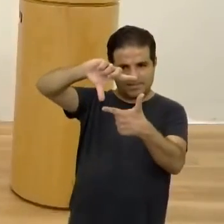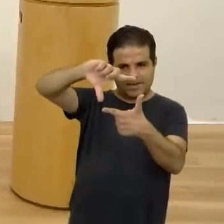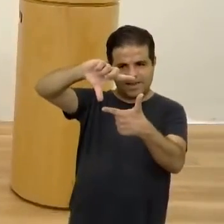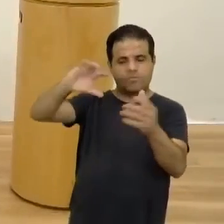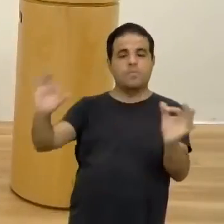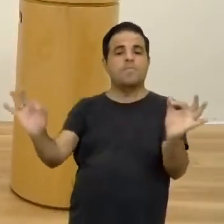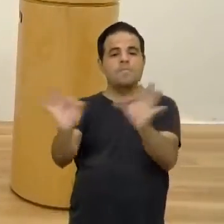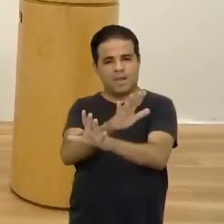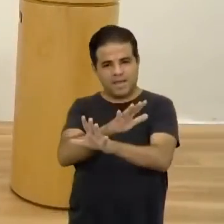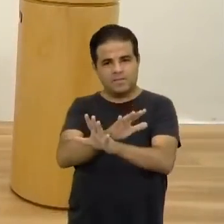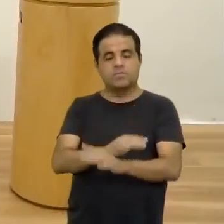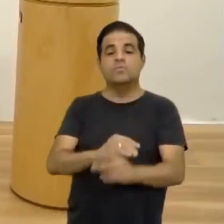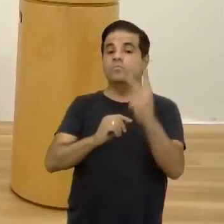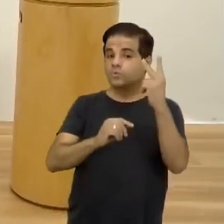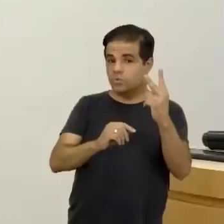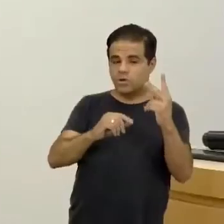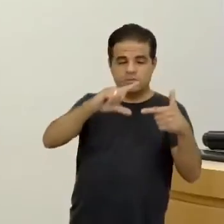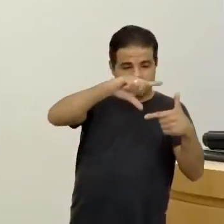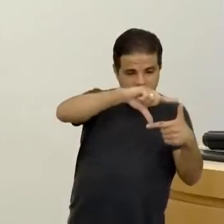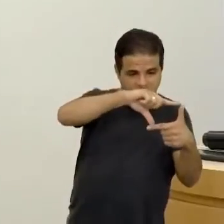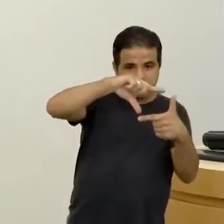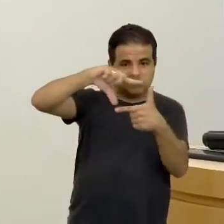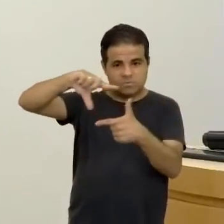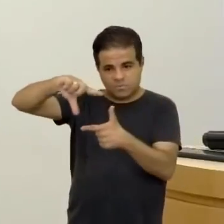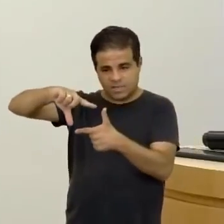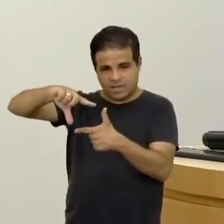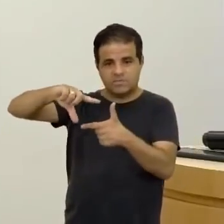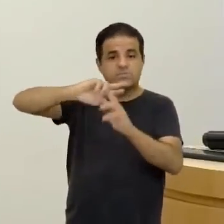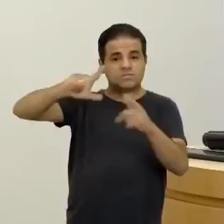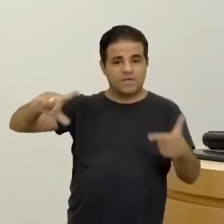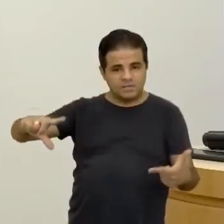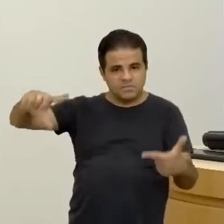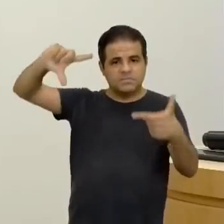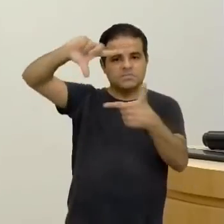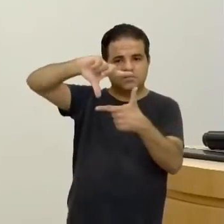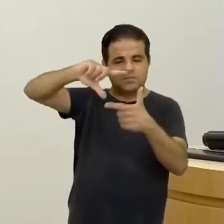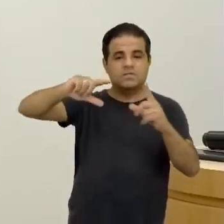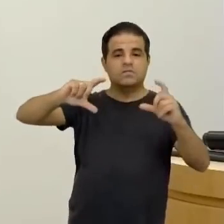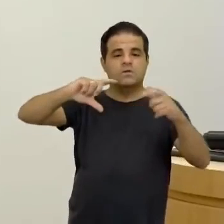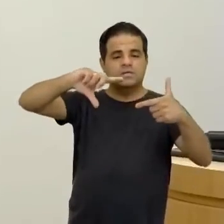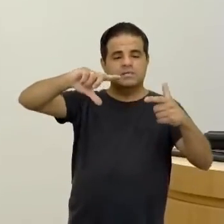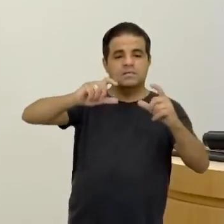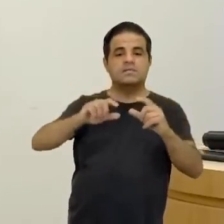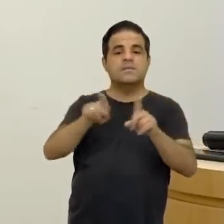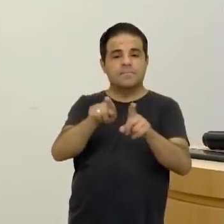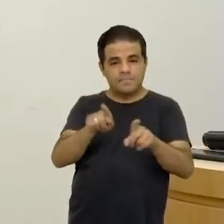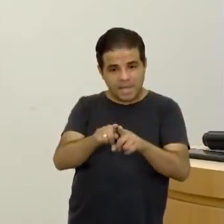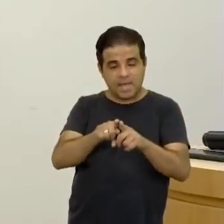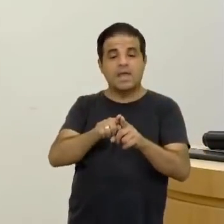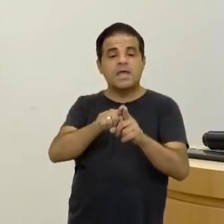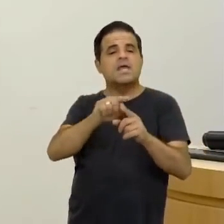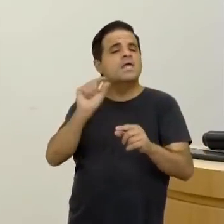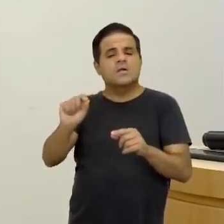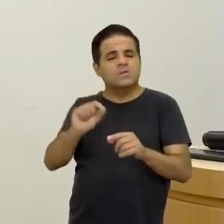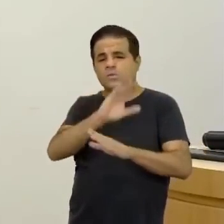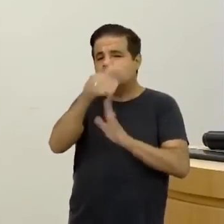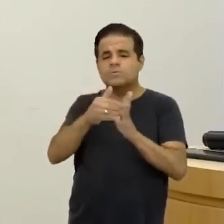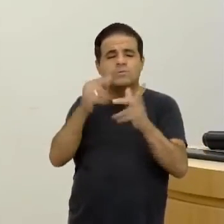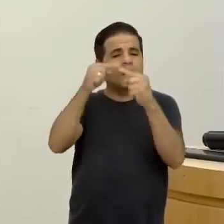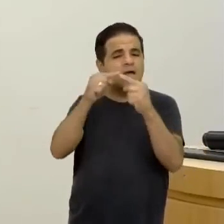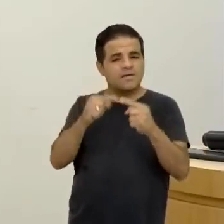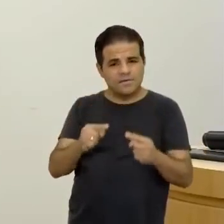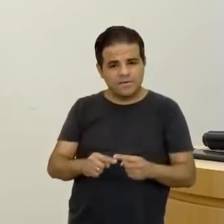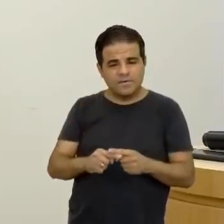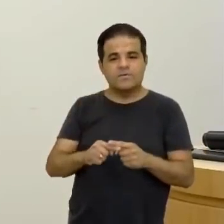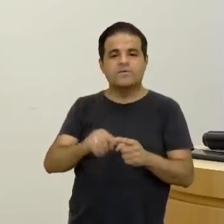inteiro formado por dois quadrados diferentes e dois retângulos congruentes isso tem